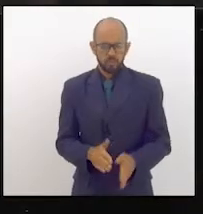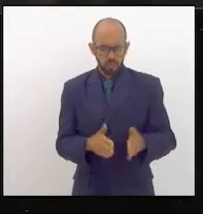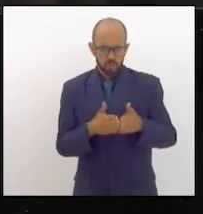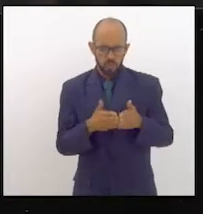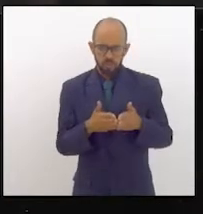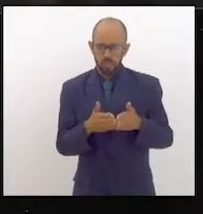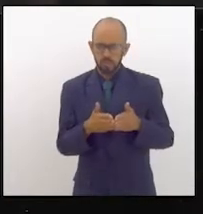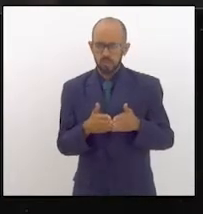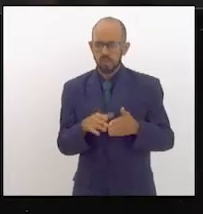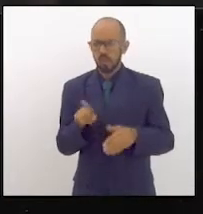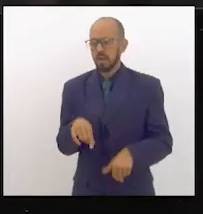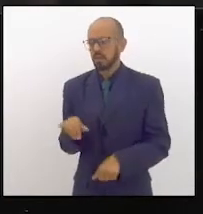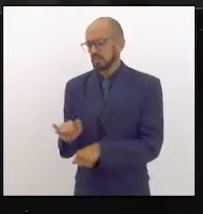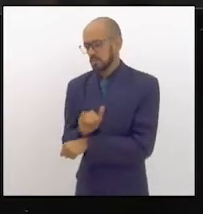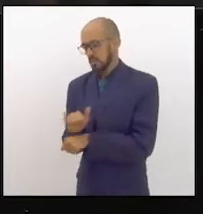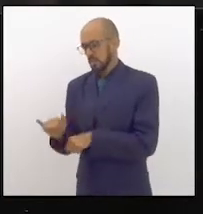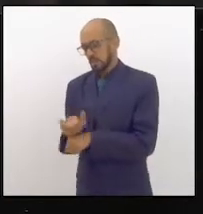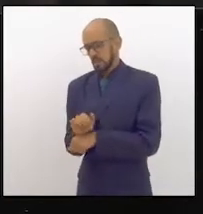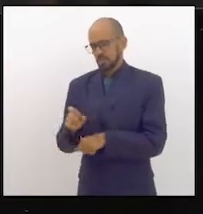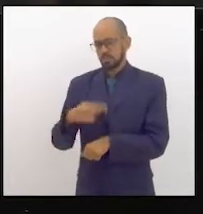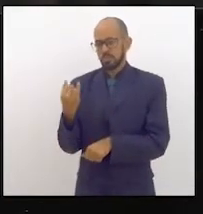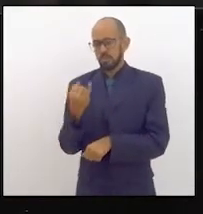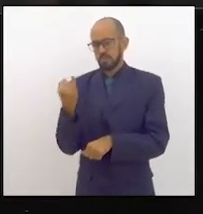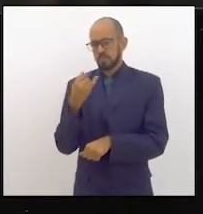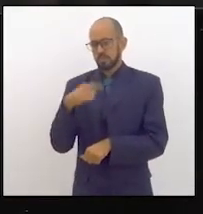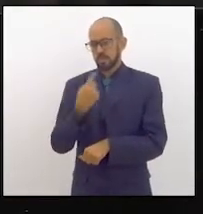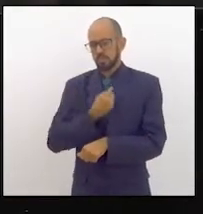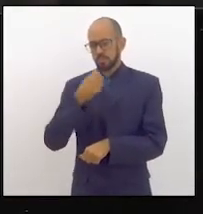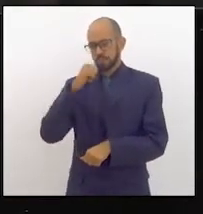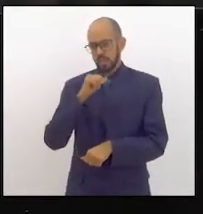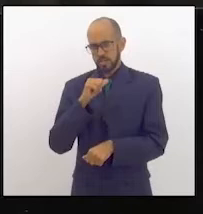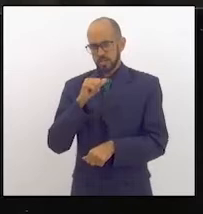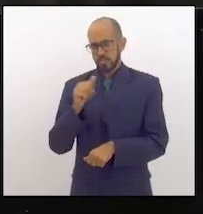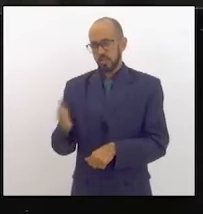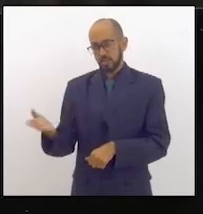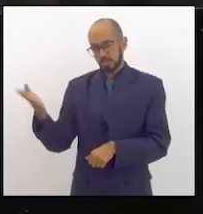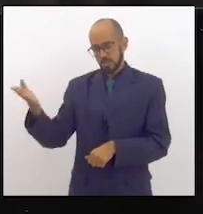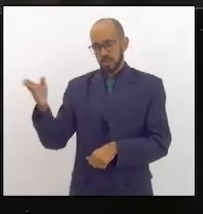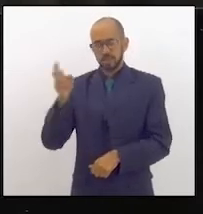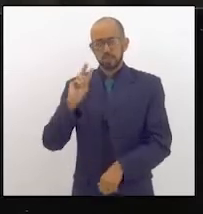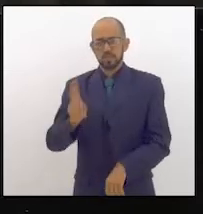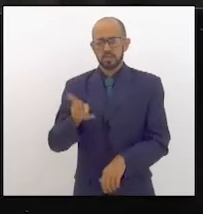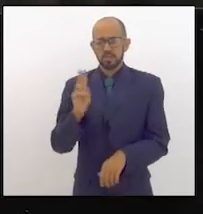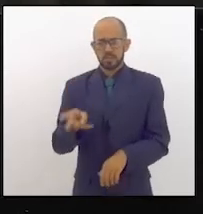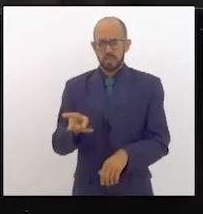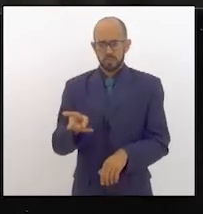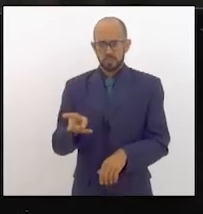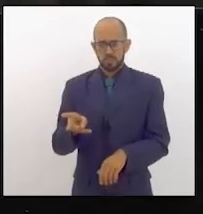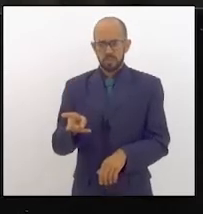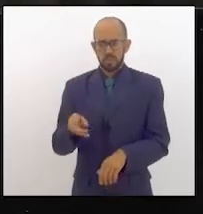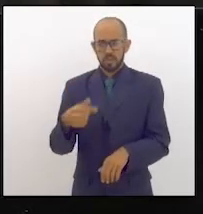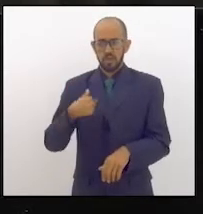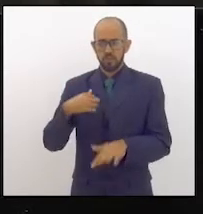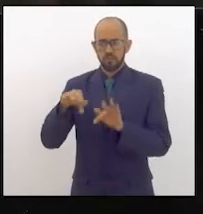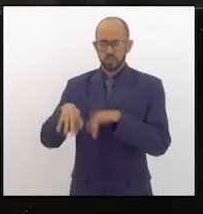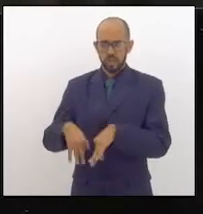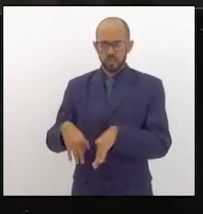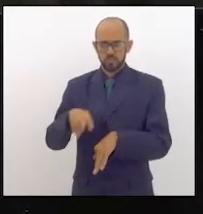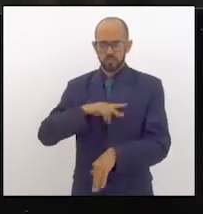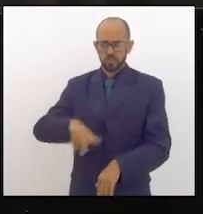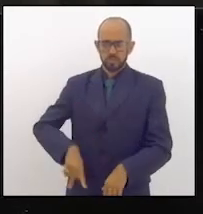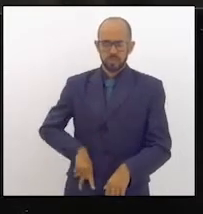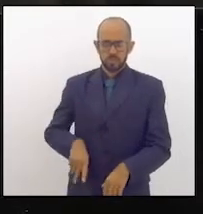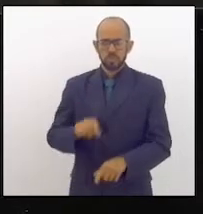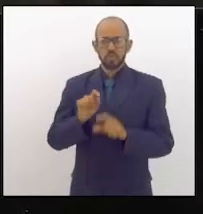que são importantes para nós mulheres tão vossa excelência que sempre foi e eu termino Presidente